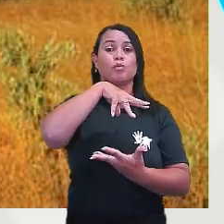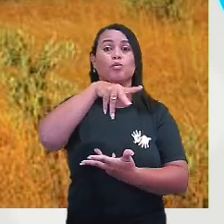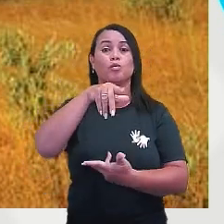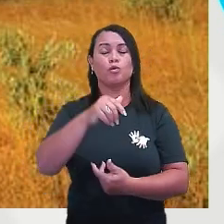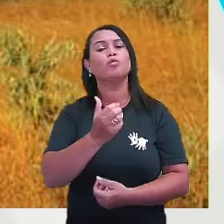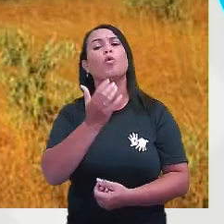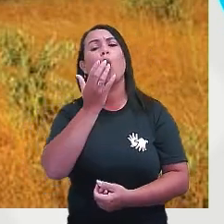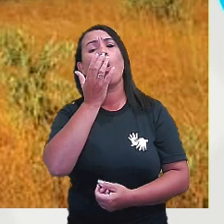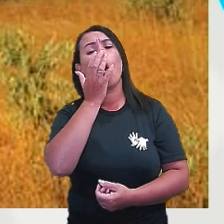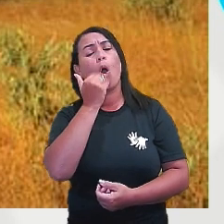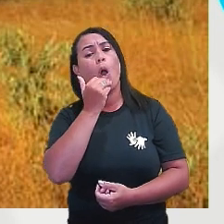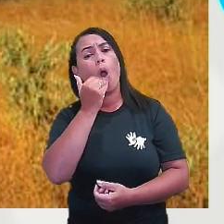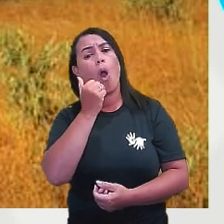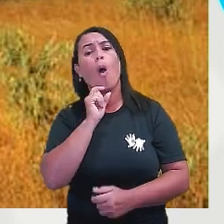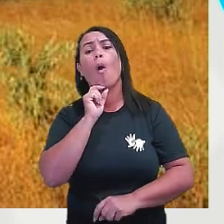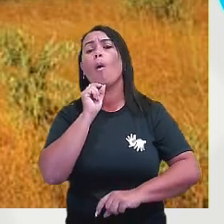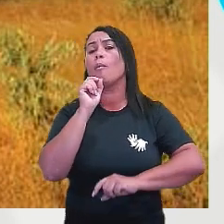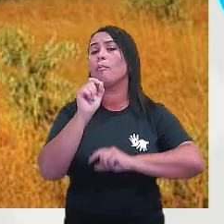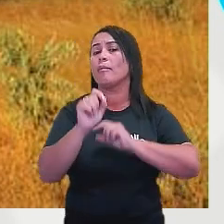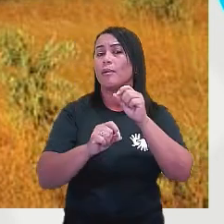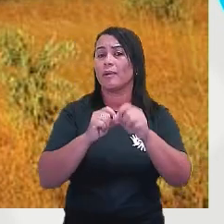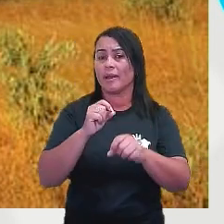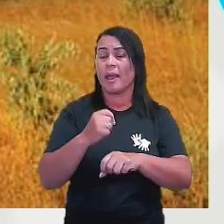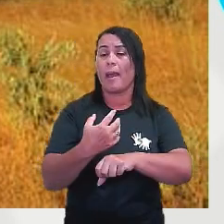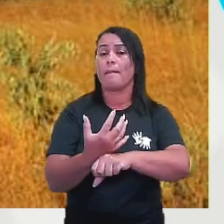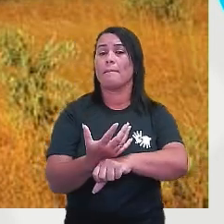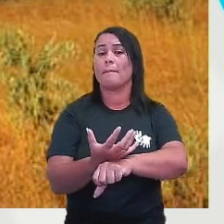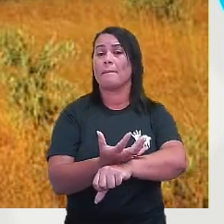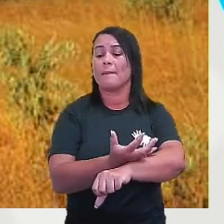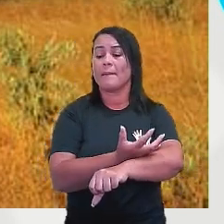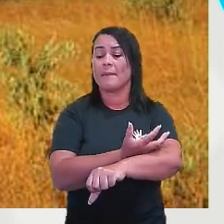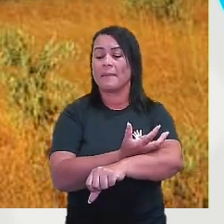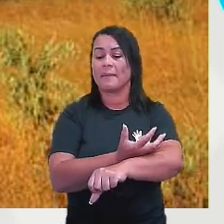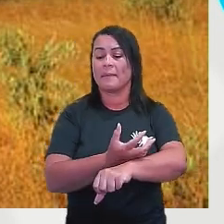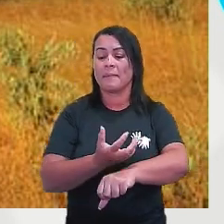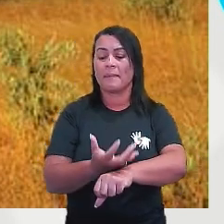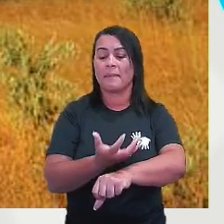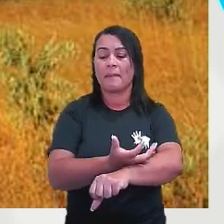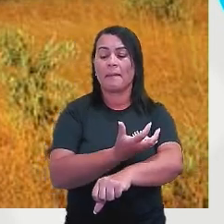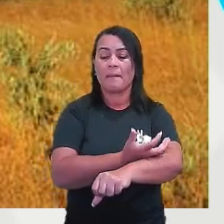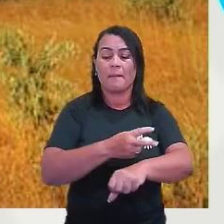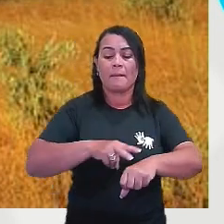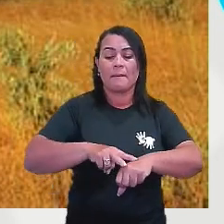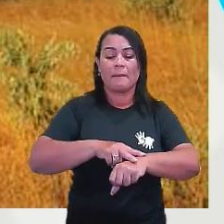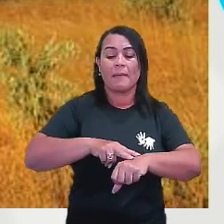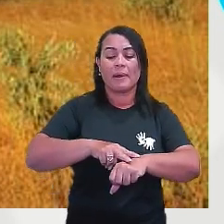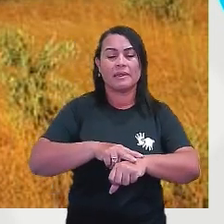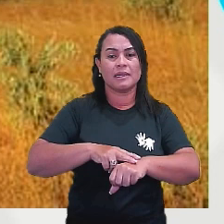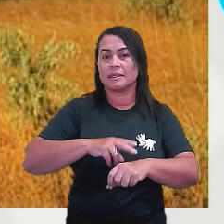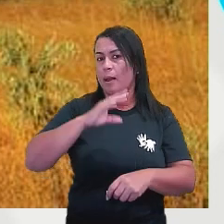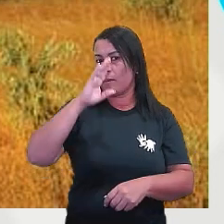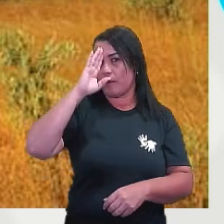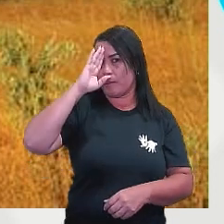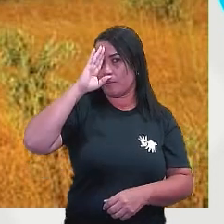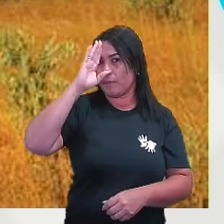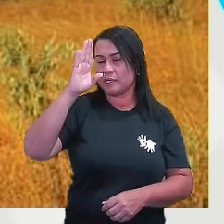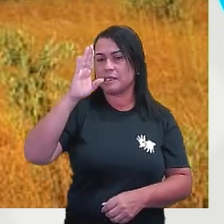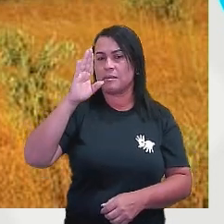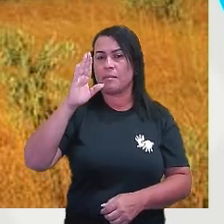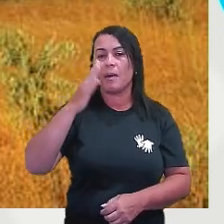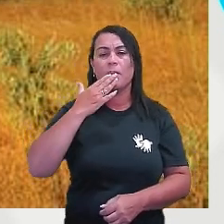alimenta basicamente de plantas. A principal delas, ou seja, o